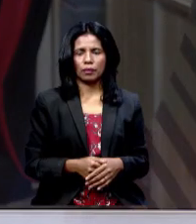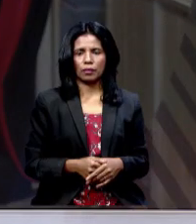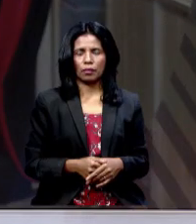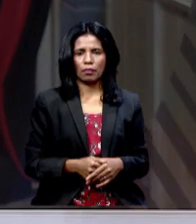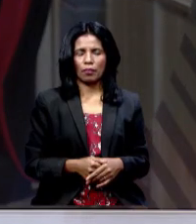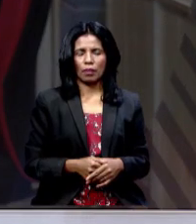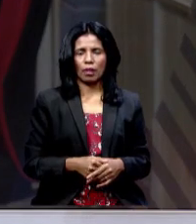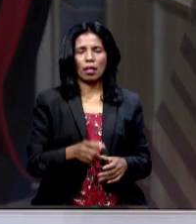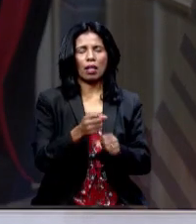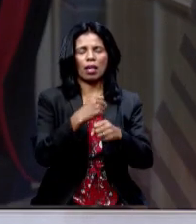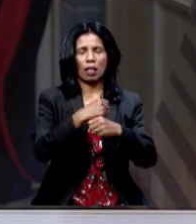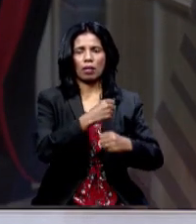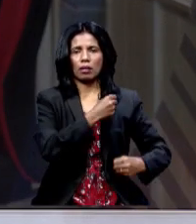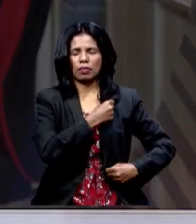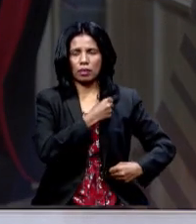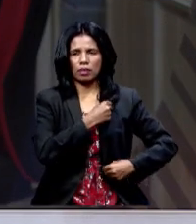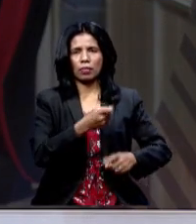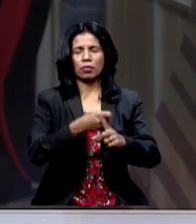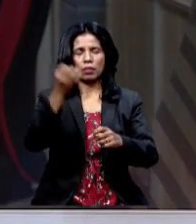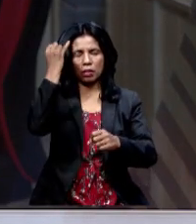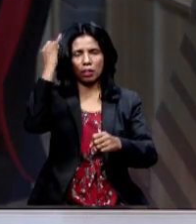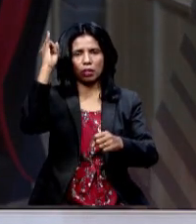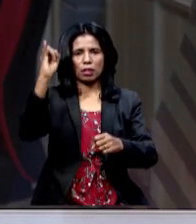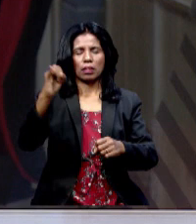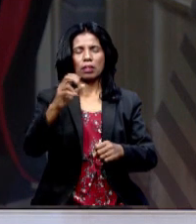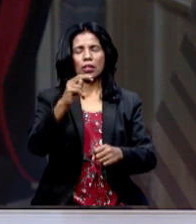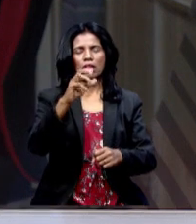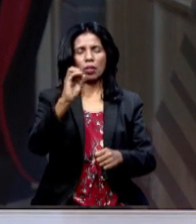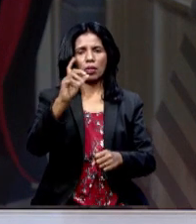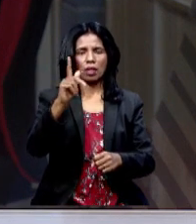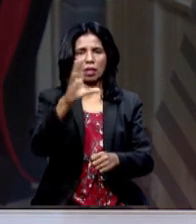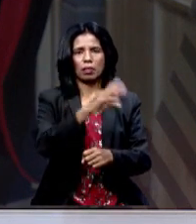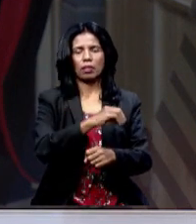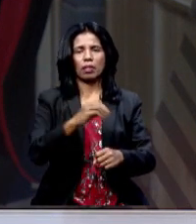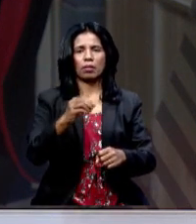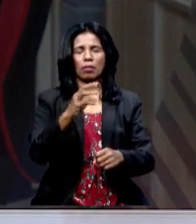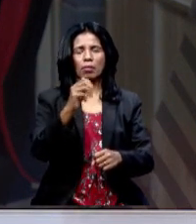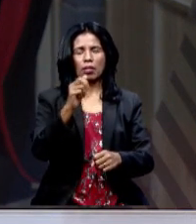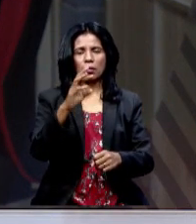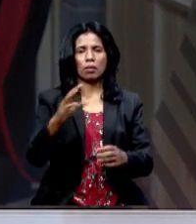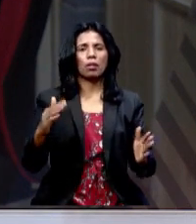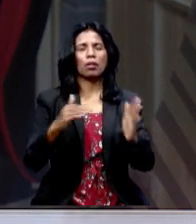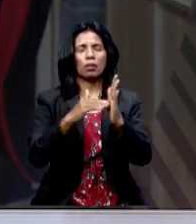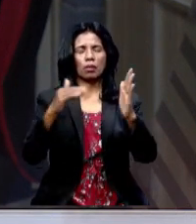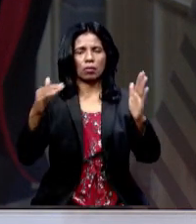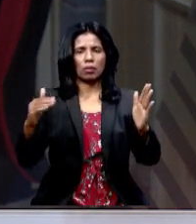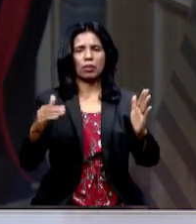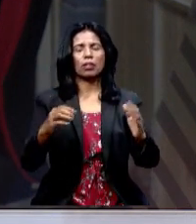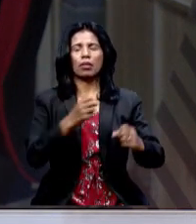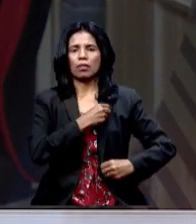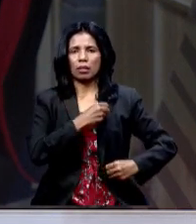Criação Valentil Mehusi Ideia, saudoso Nicola Lobato, Benhira Forte Defesa Mobere Rahu contra a Força Portuguesa.